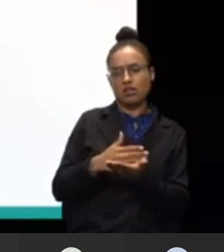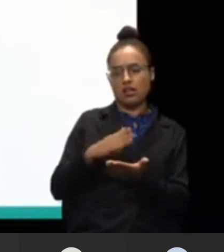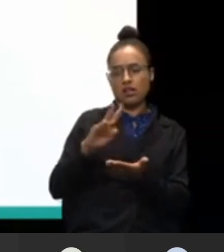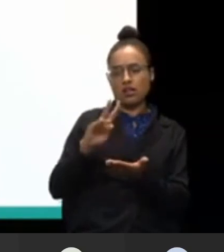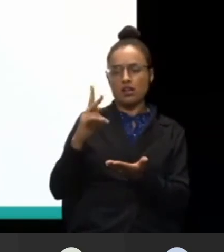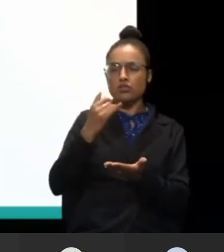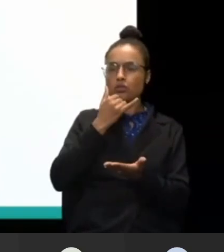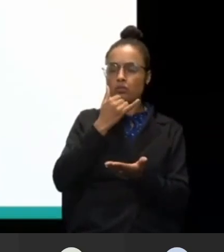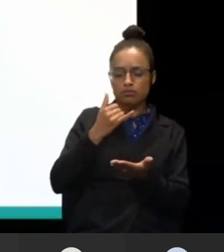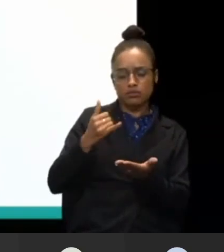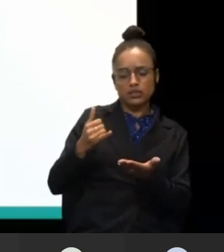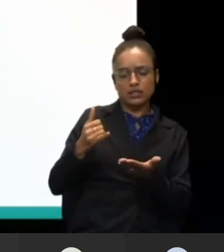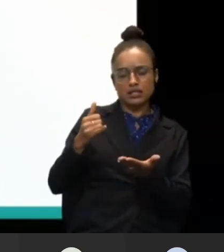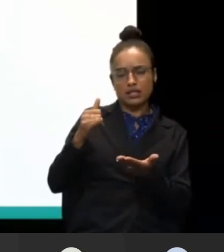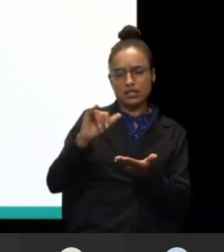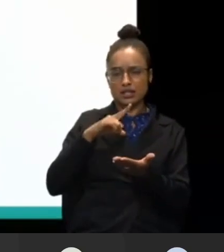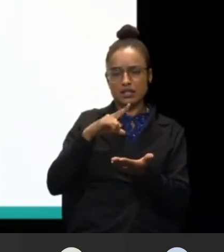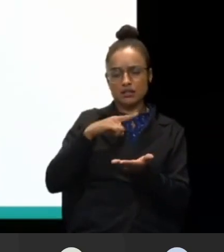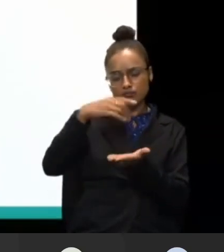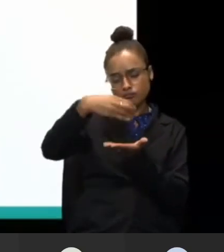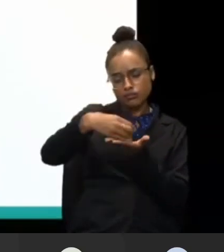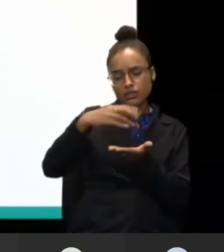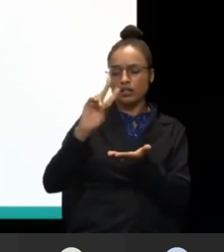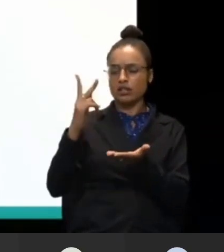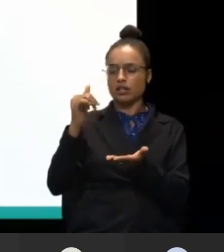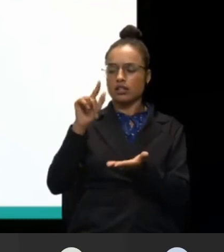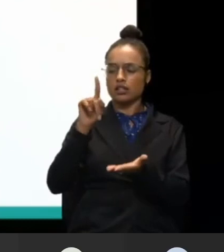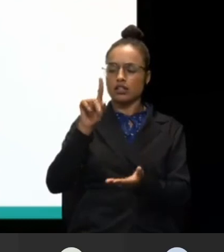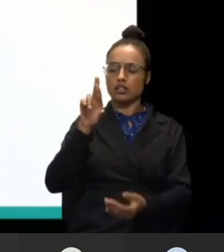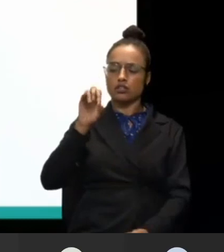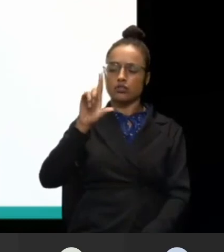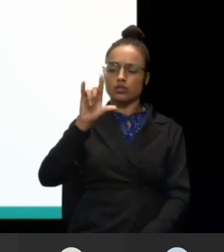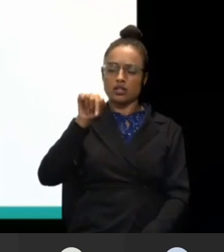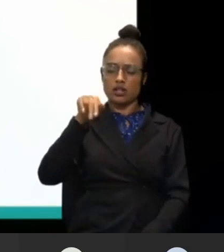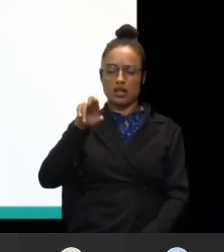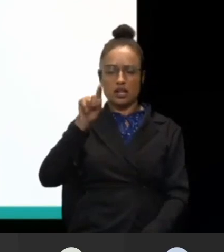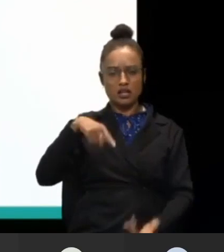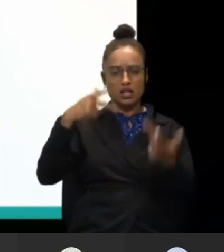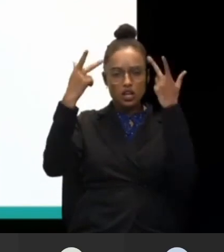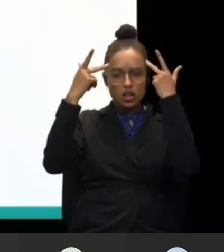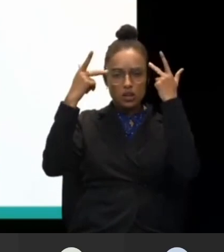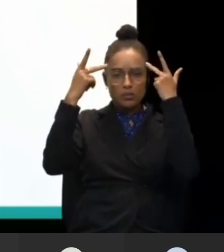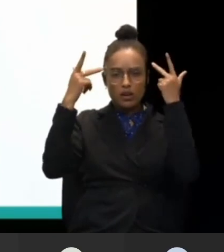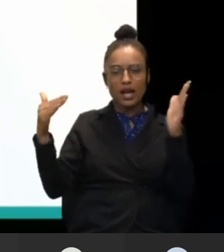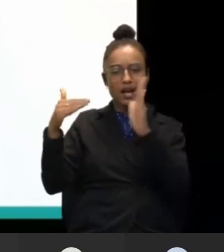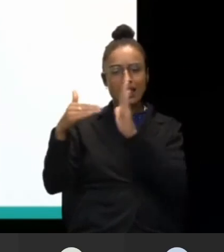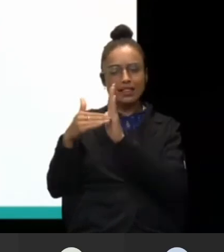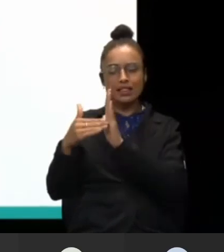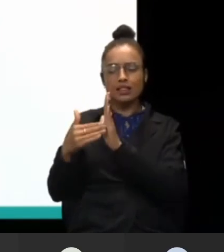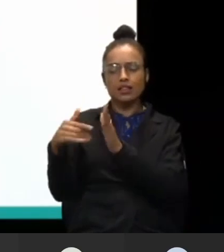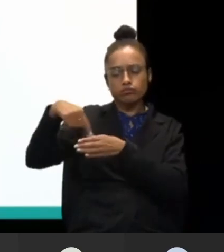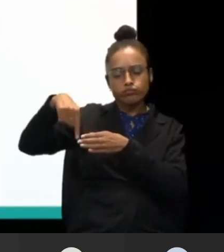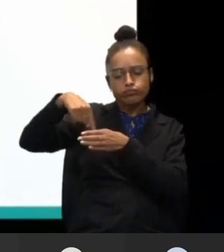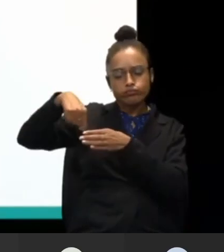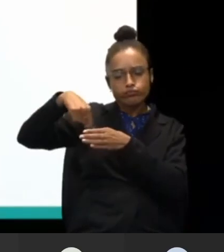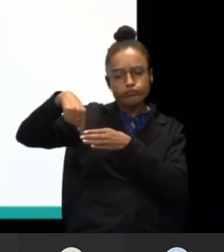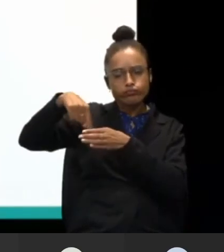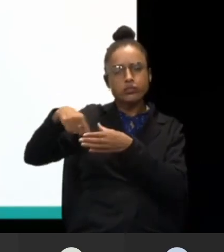até o surgimento da coloração rosa. Então, nós vamos realizar, após a adição desses